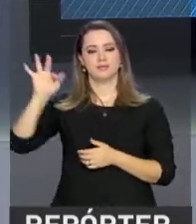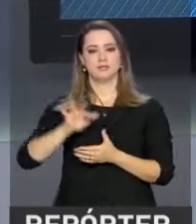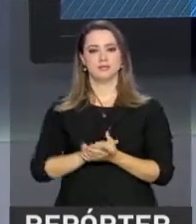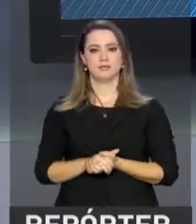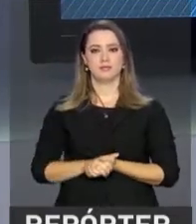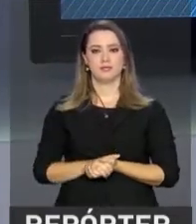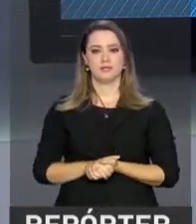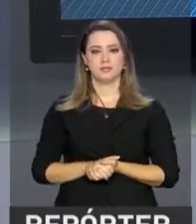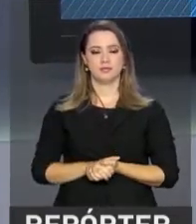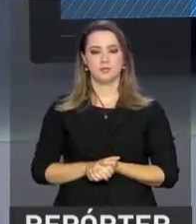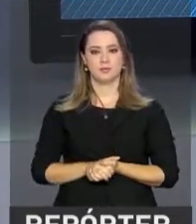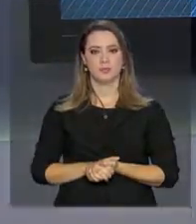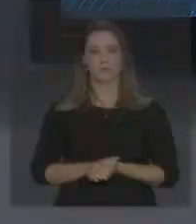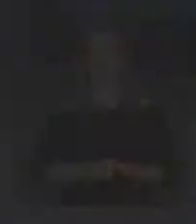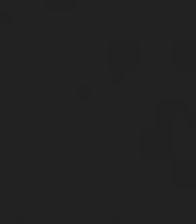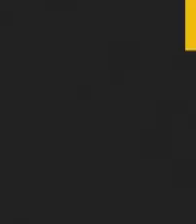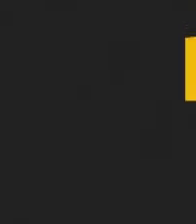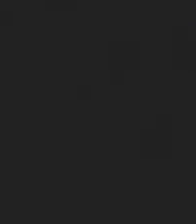federal